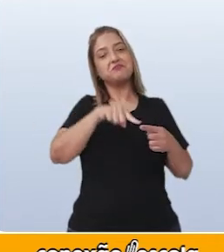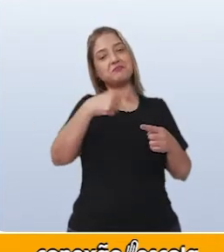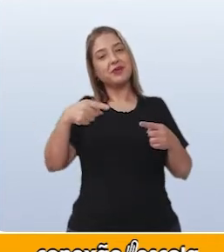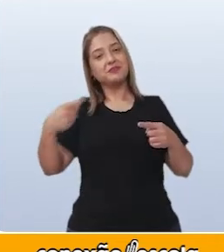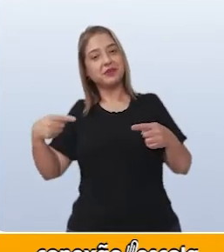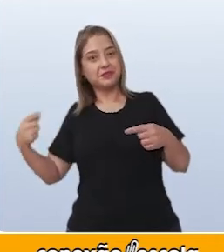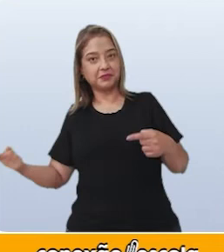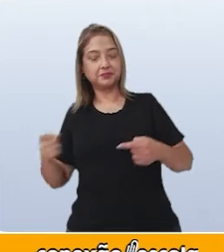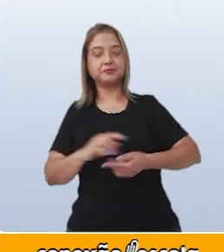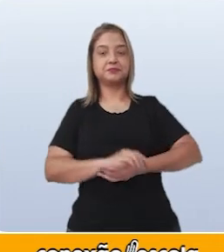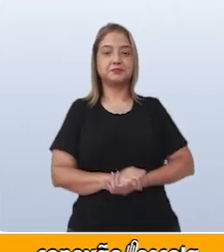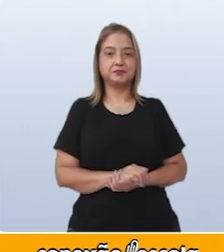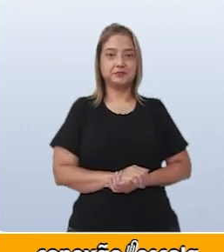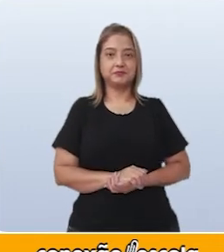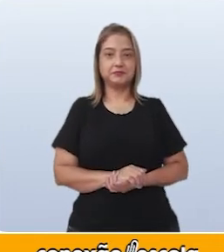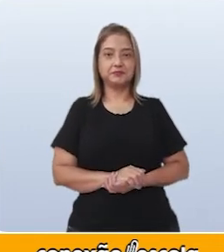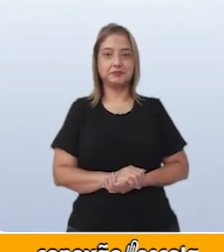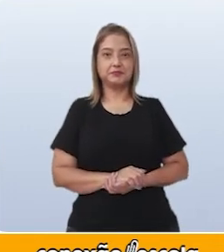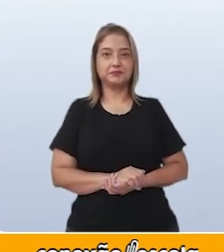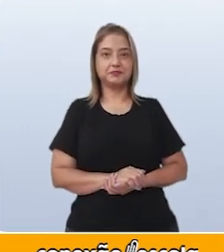diante.